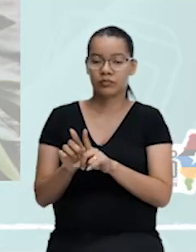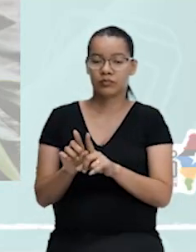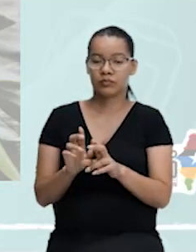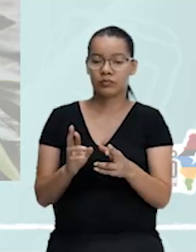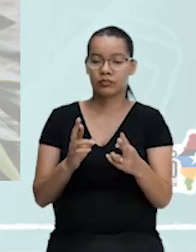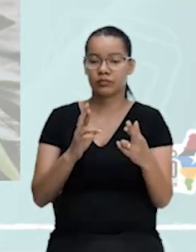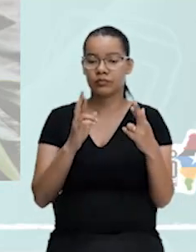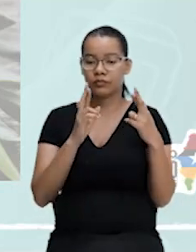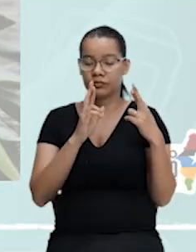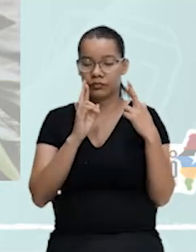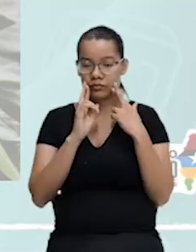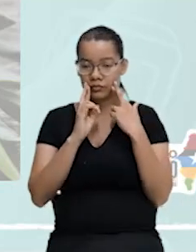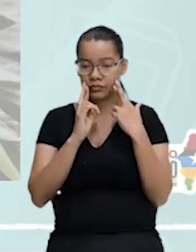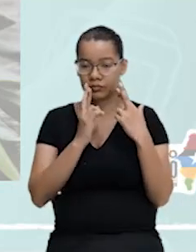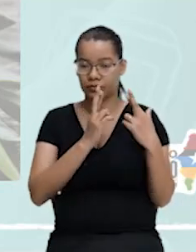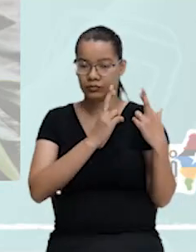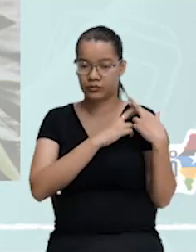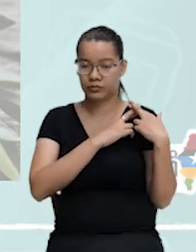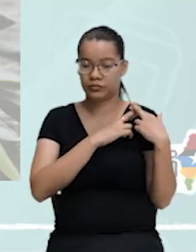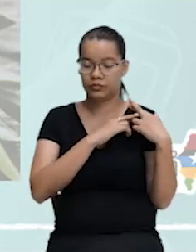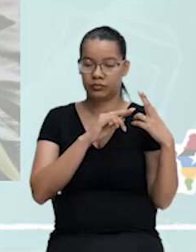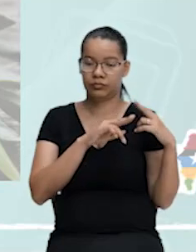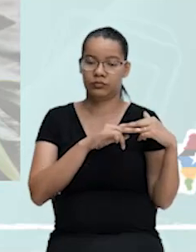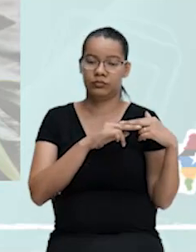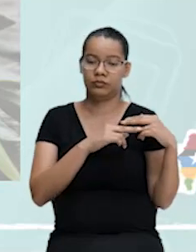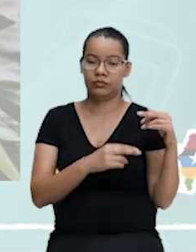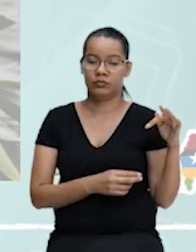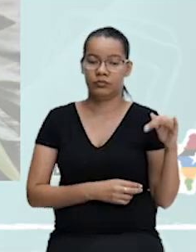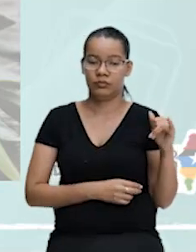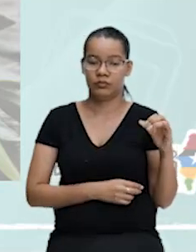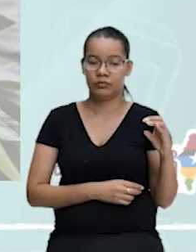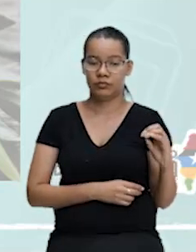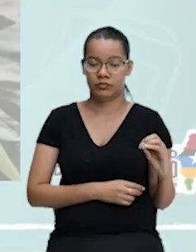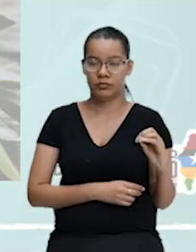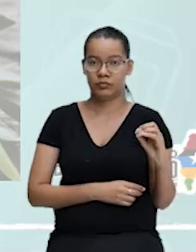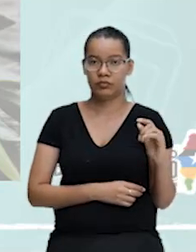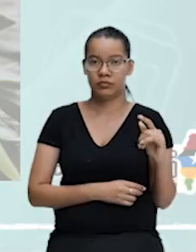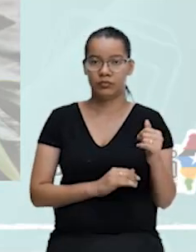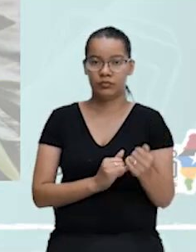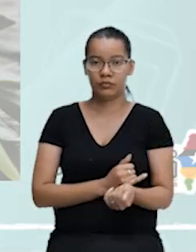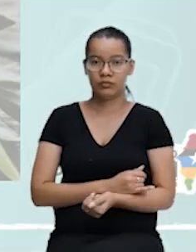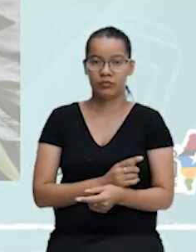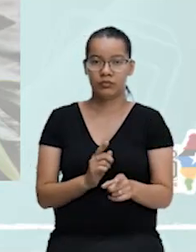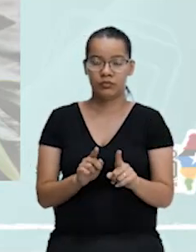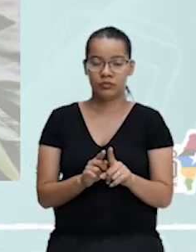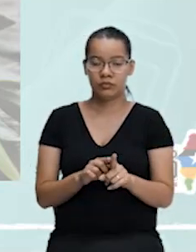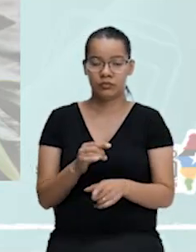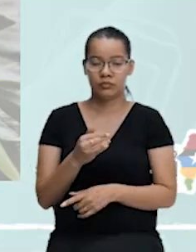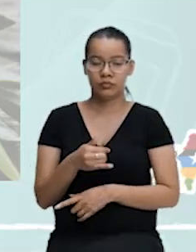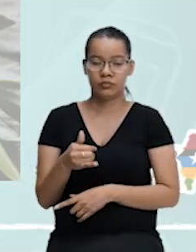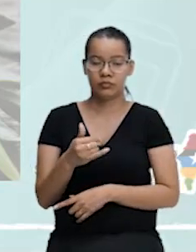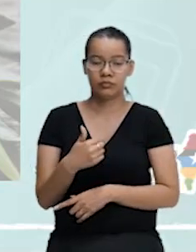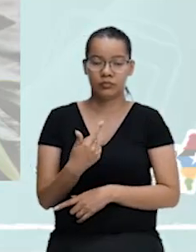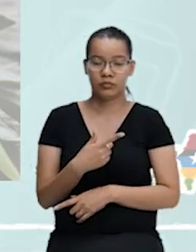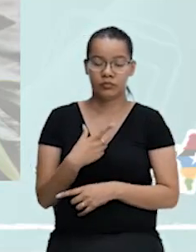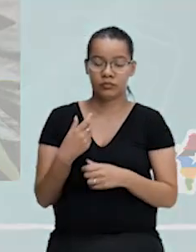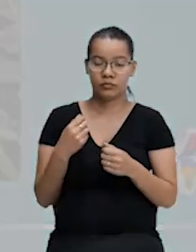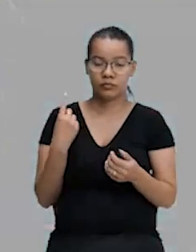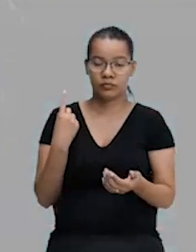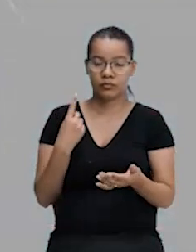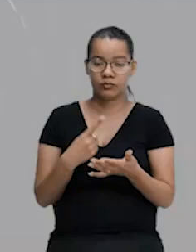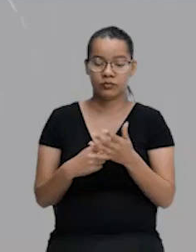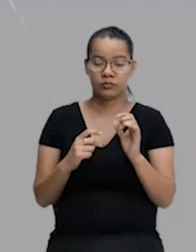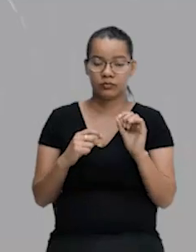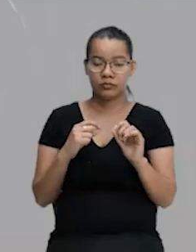responsáveis pelo estado físico da gordura e do óleo, tá bom? A gente pode afirmar